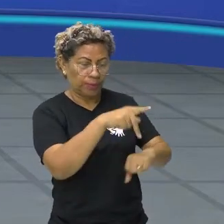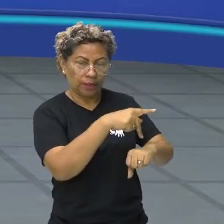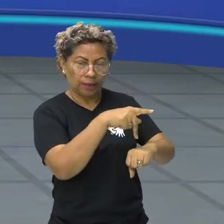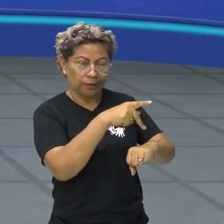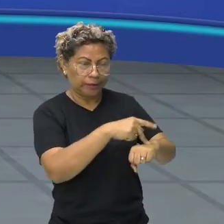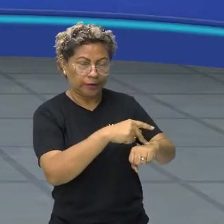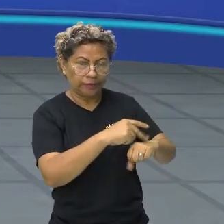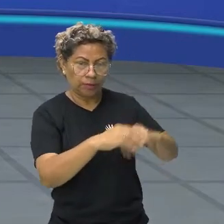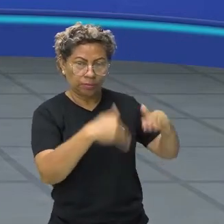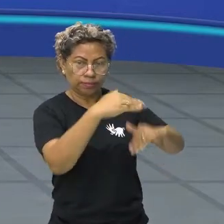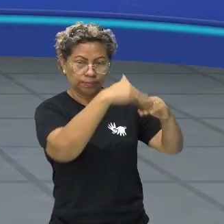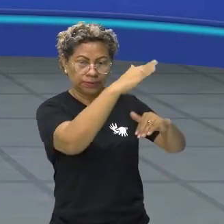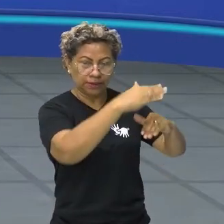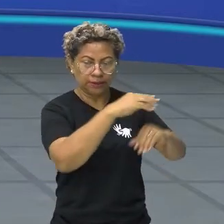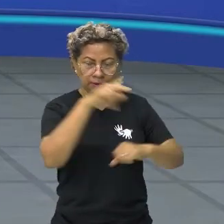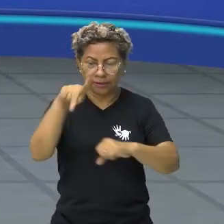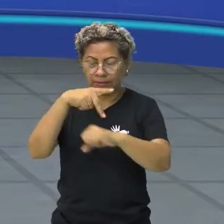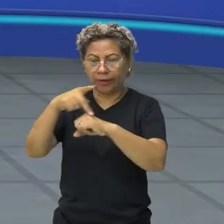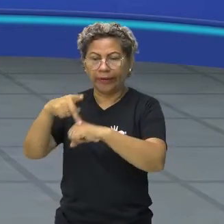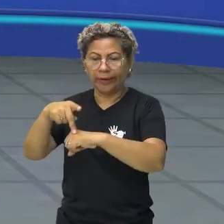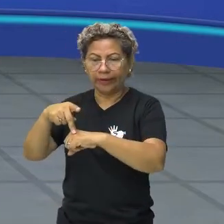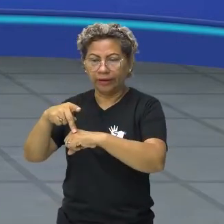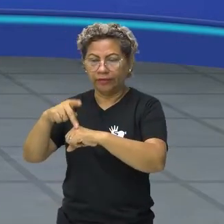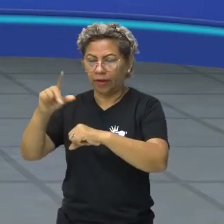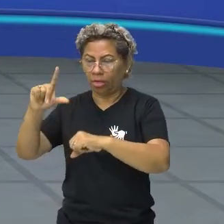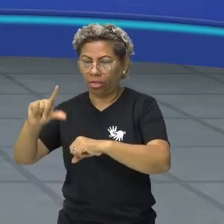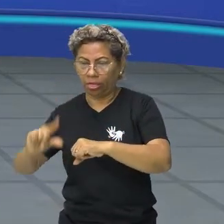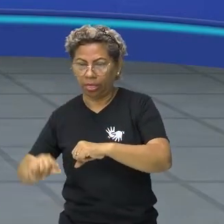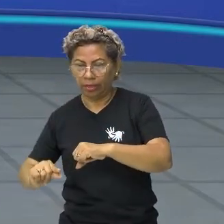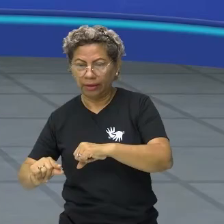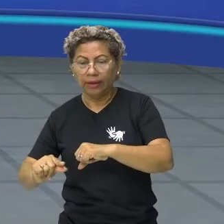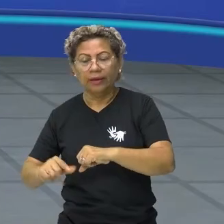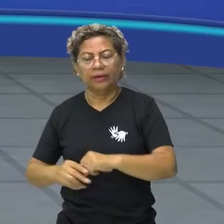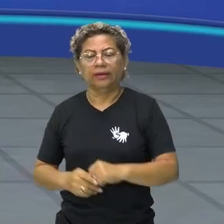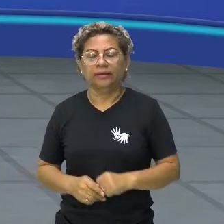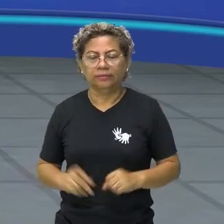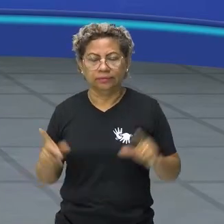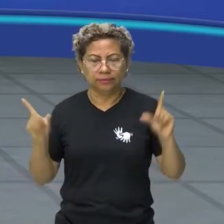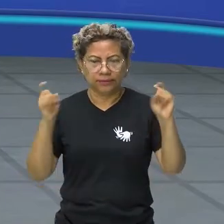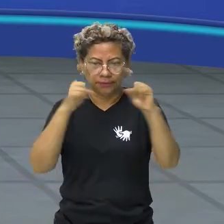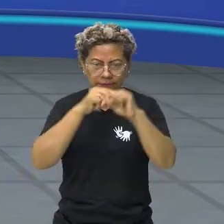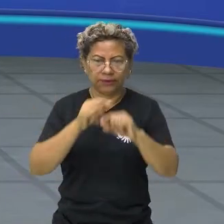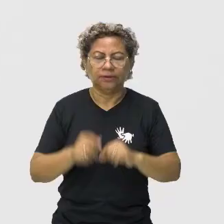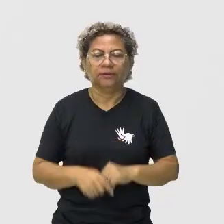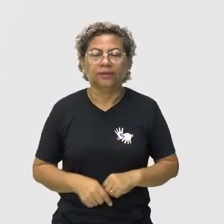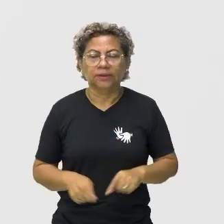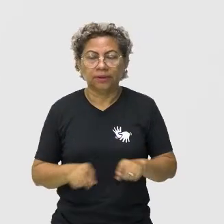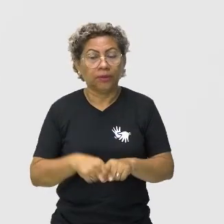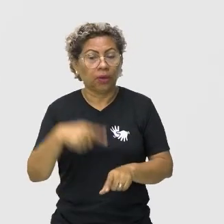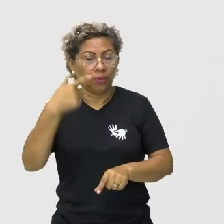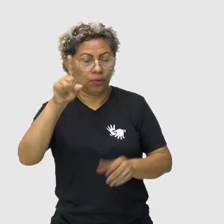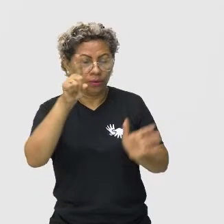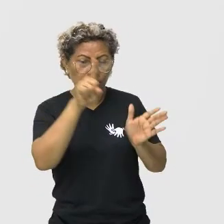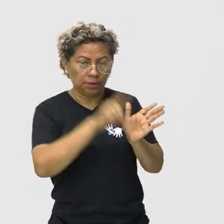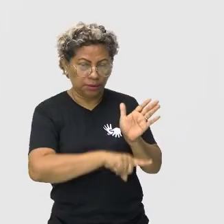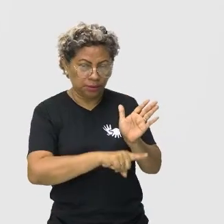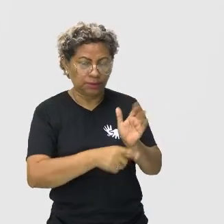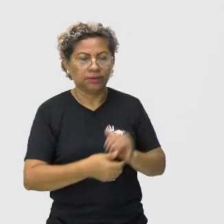desenvolve pouco, né, sendo bastante explorado. Além disso, outro ponto negativo, podendo